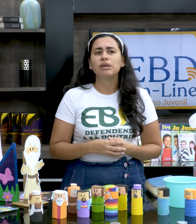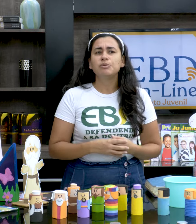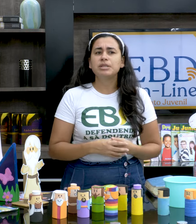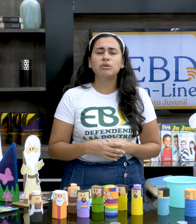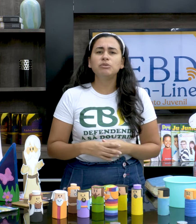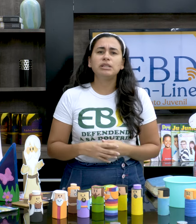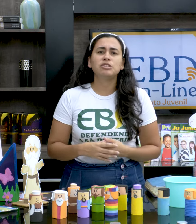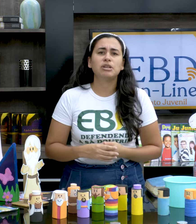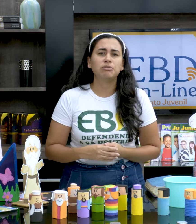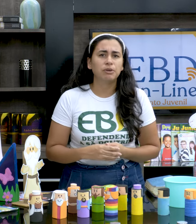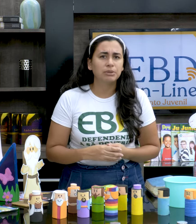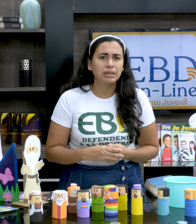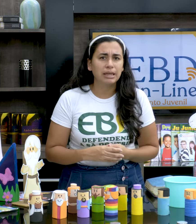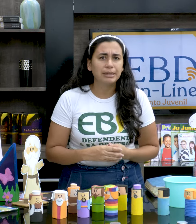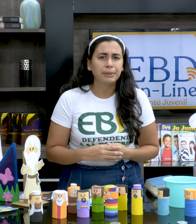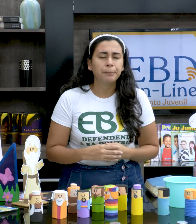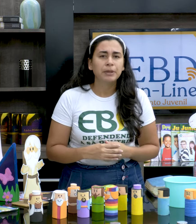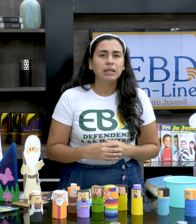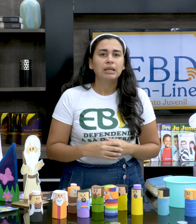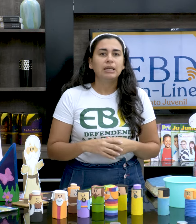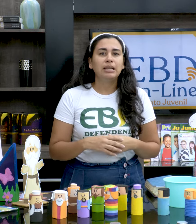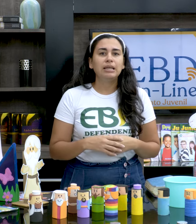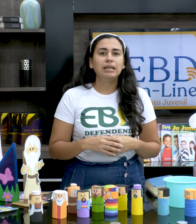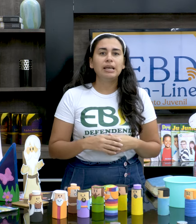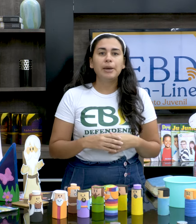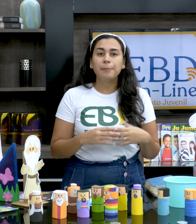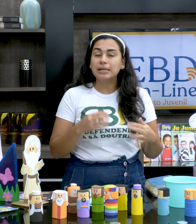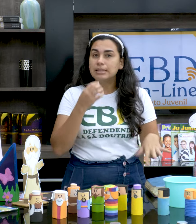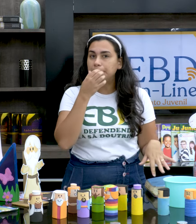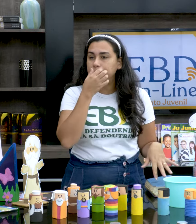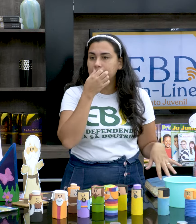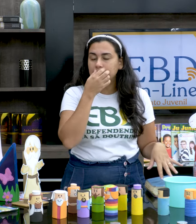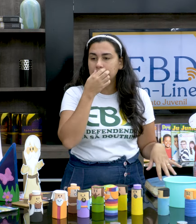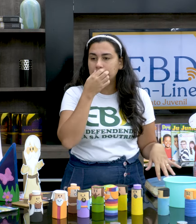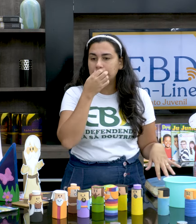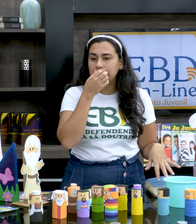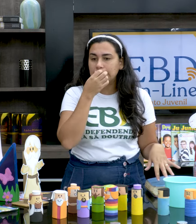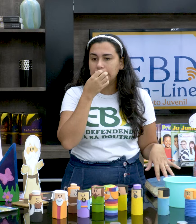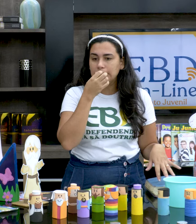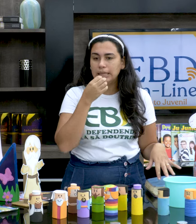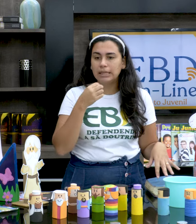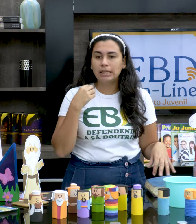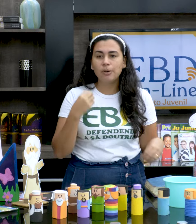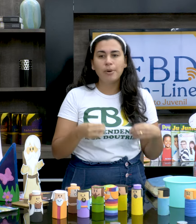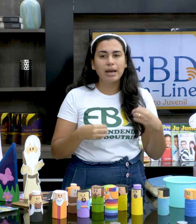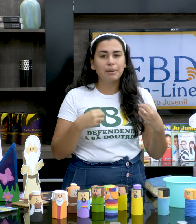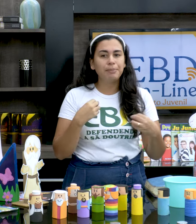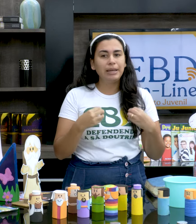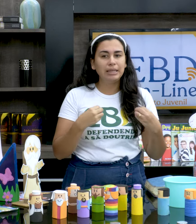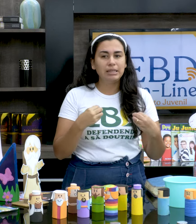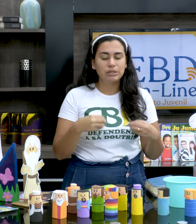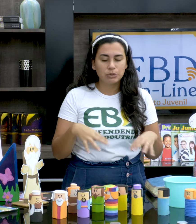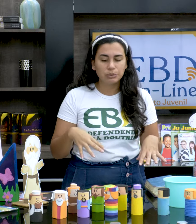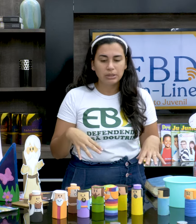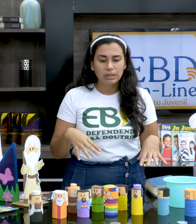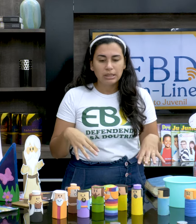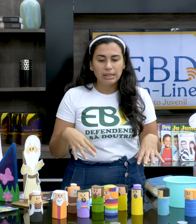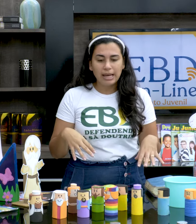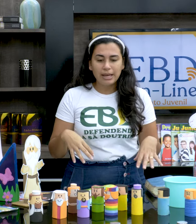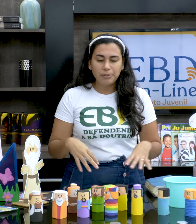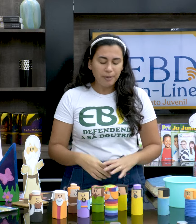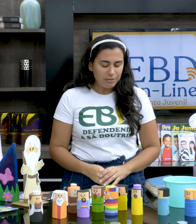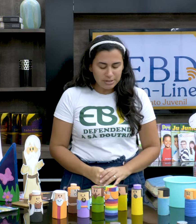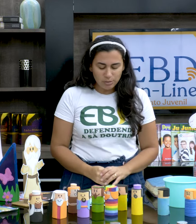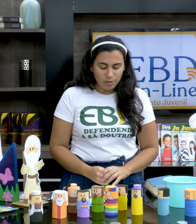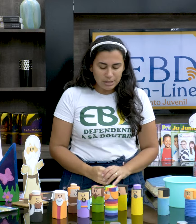disse, o Senhor não tem deixado faltar nada. E eu percebi que não era bem isso.